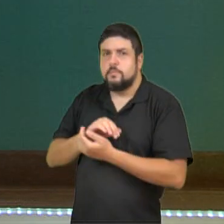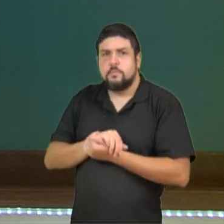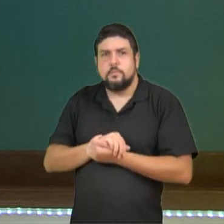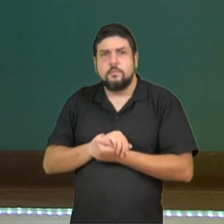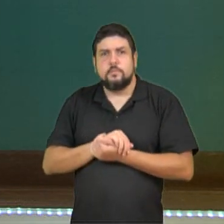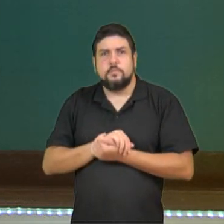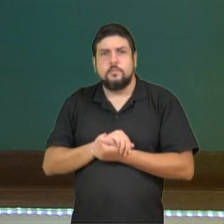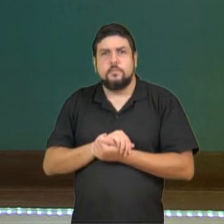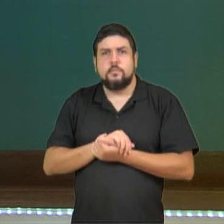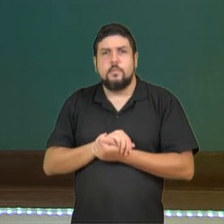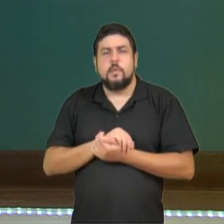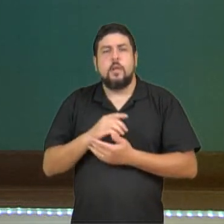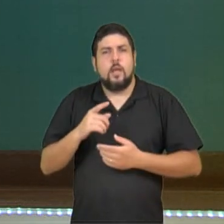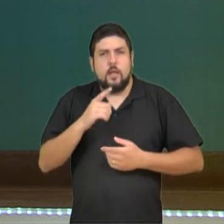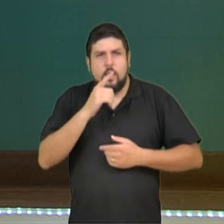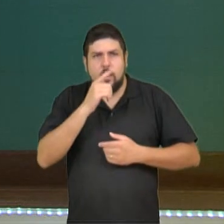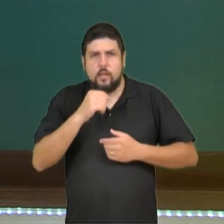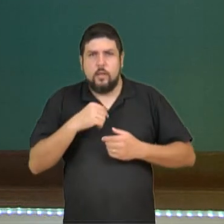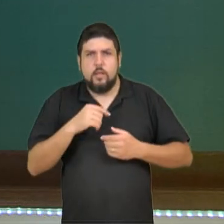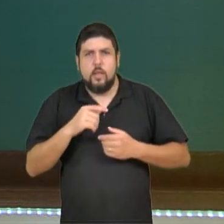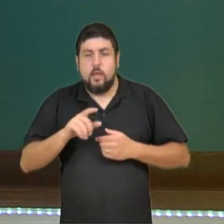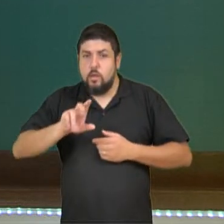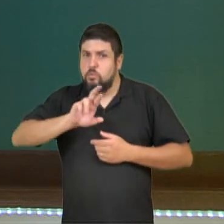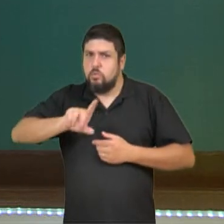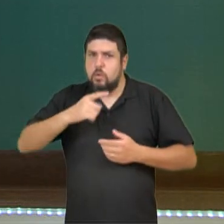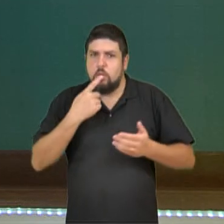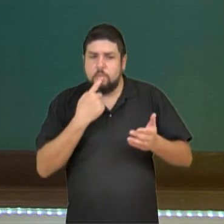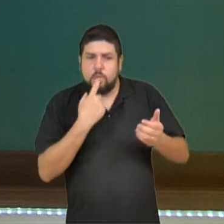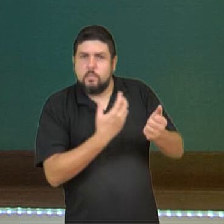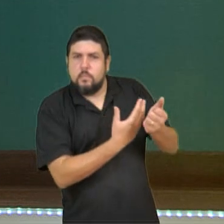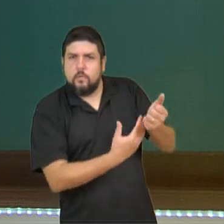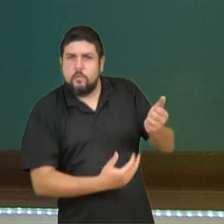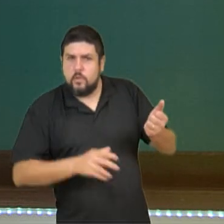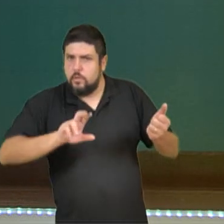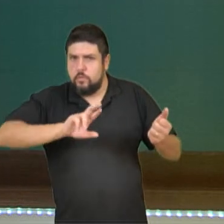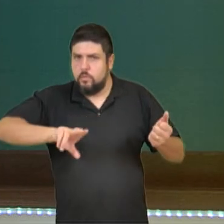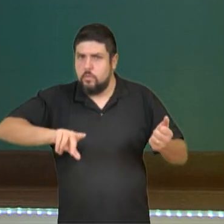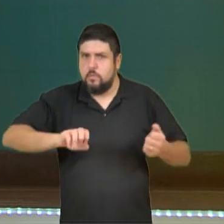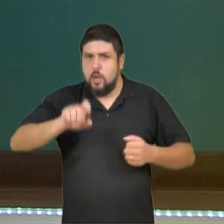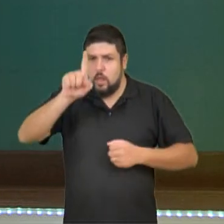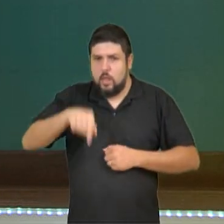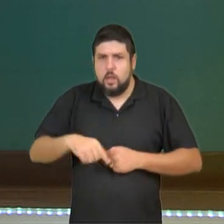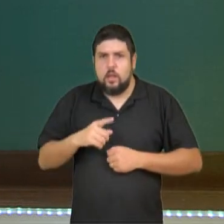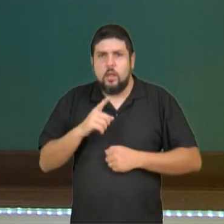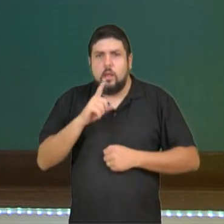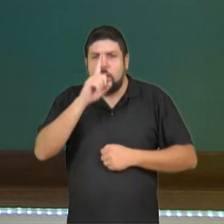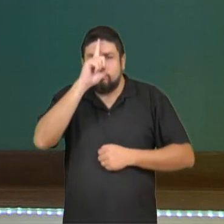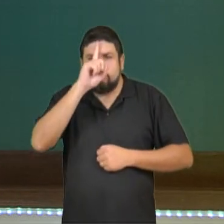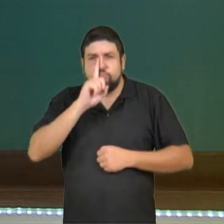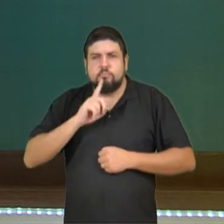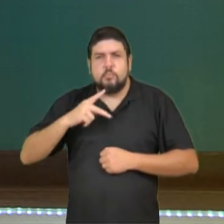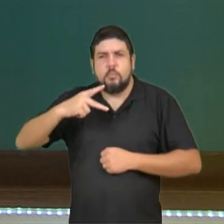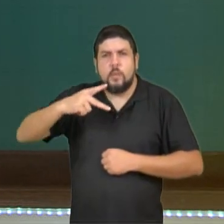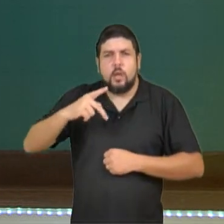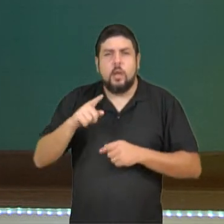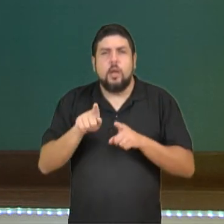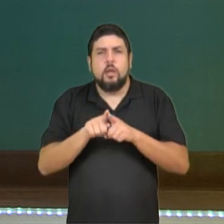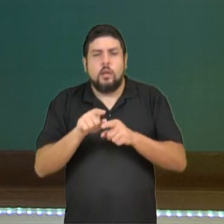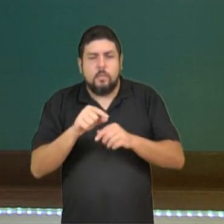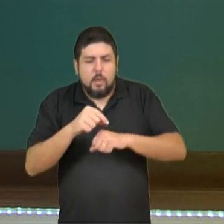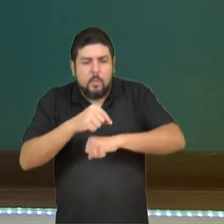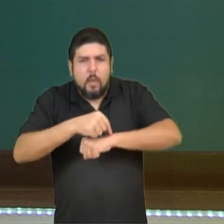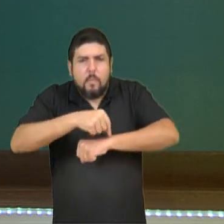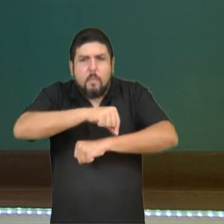Então, todo o líquido ali, não o sangue, tá? Mas a linfa, que é formada pelo plasma e pelos glóbulos